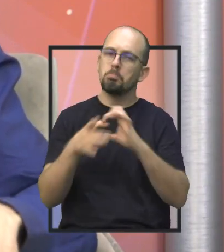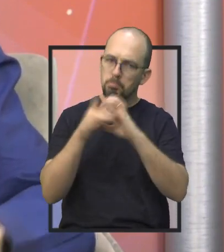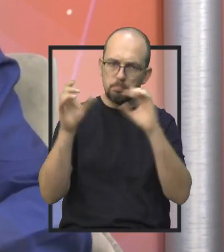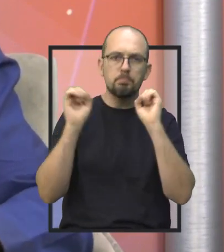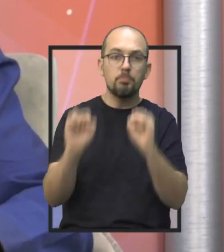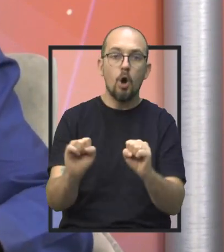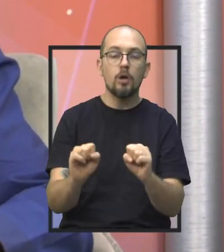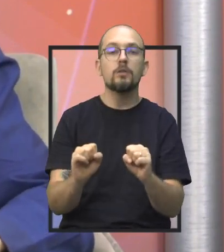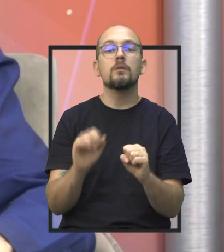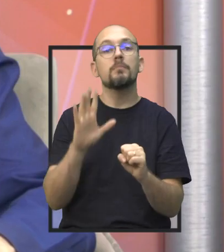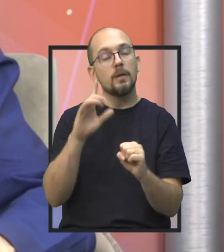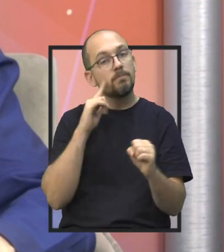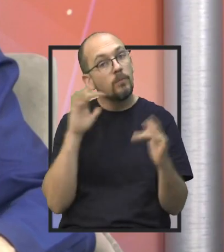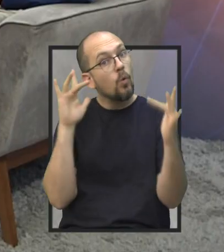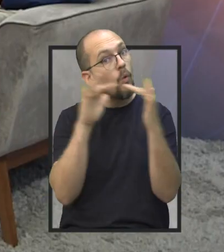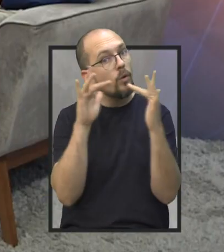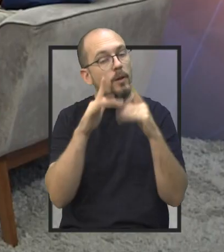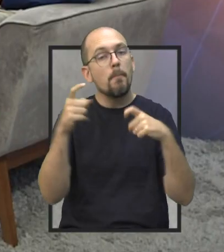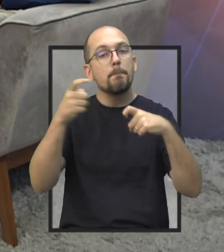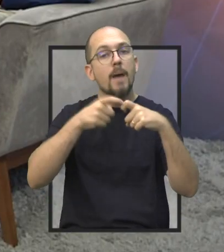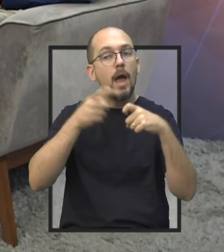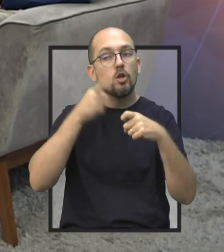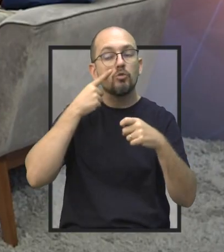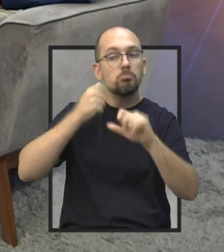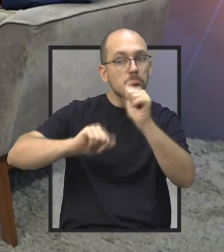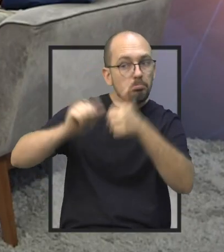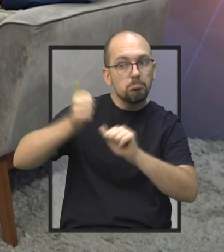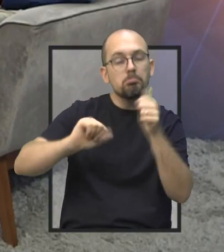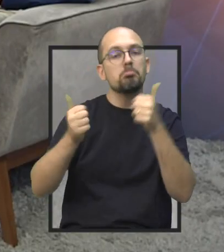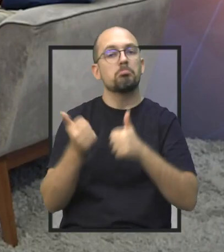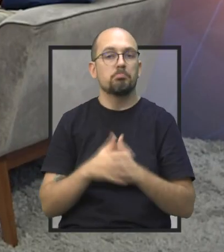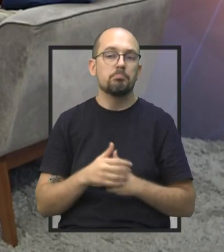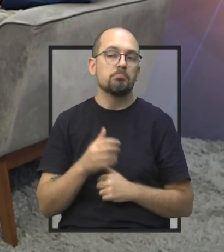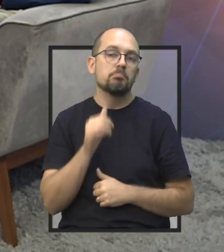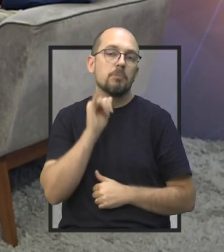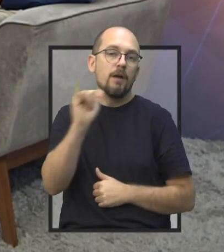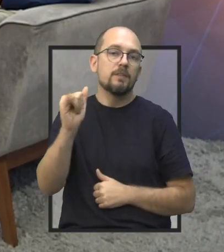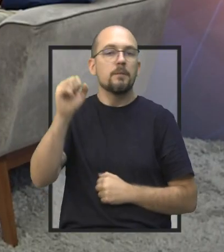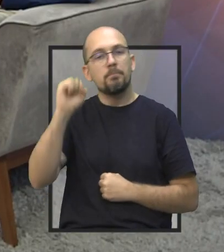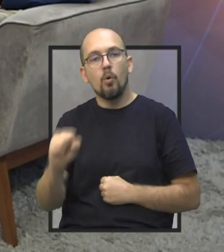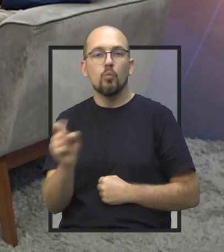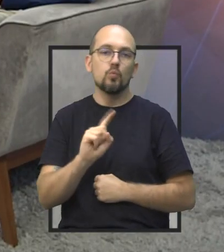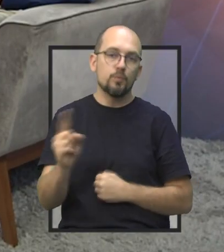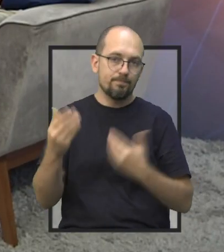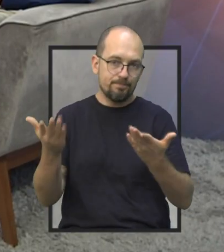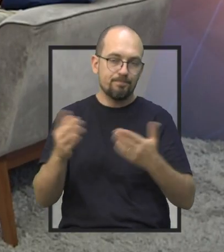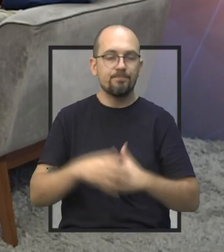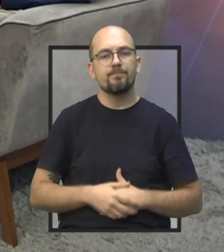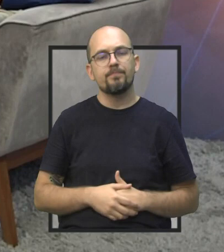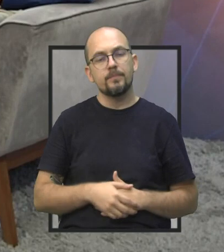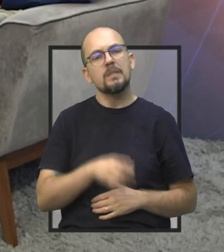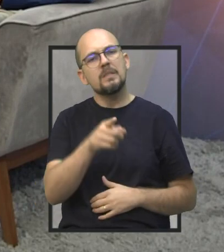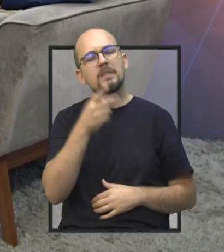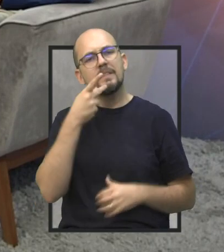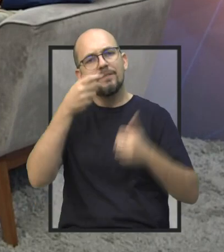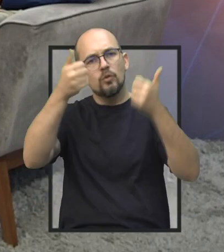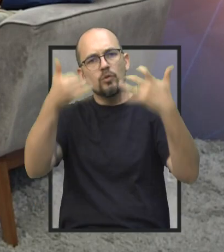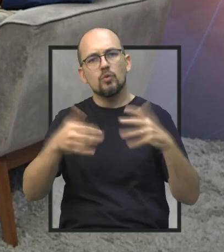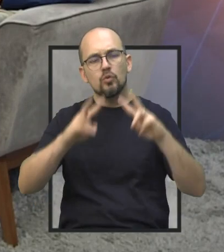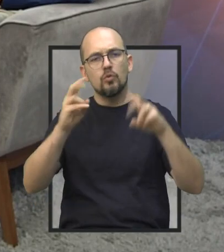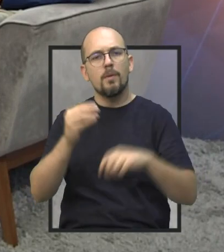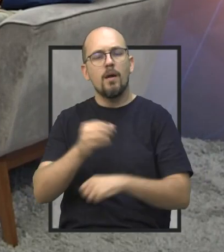em contato com o seu médico para avaliar. Muito bem. Você comentou também, doutor Otávio, do etilismo e do